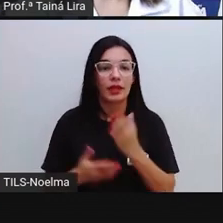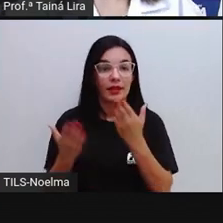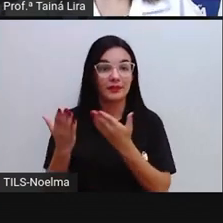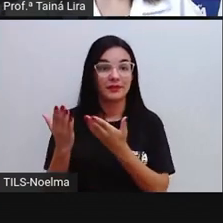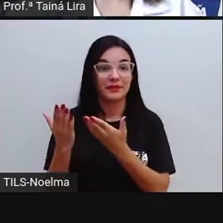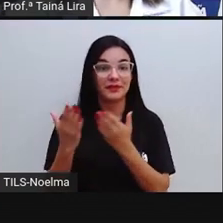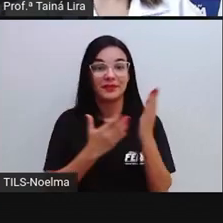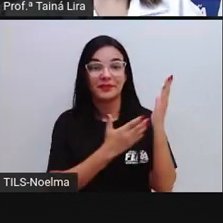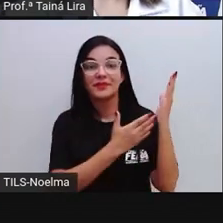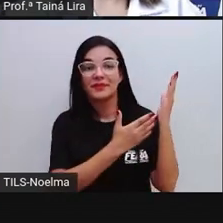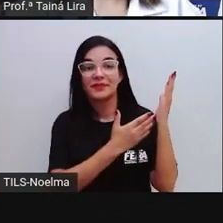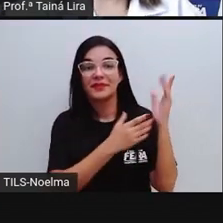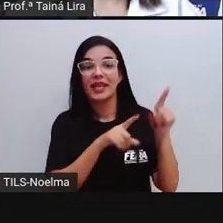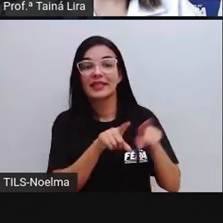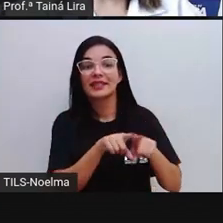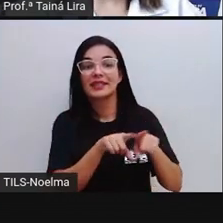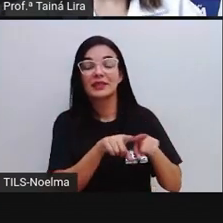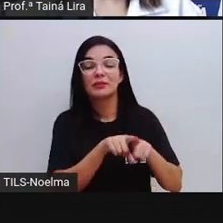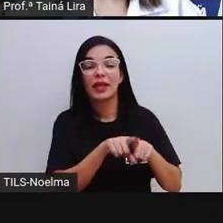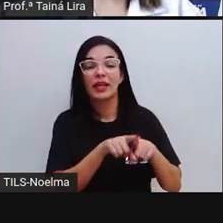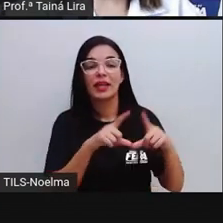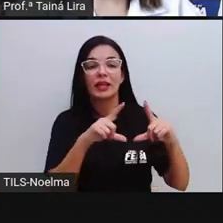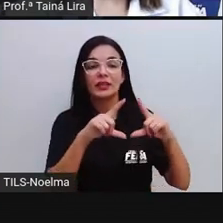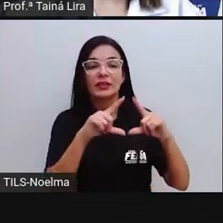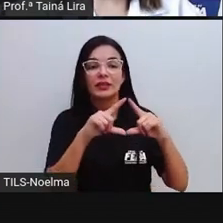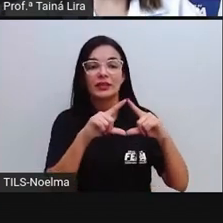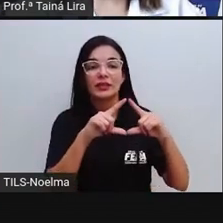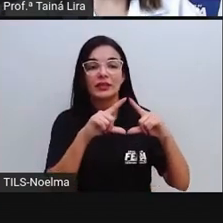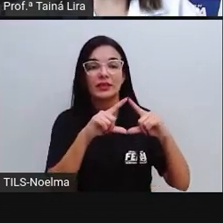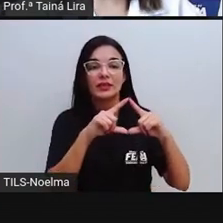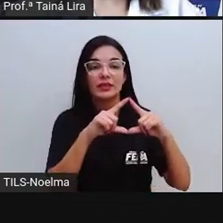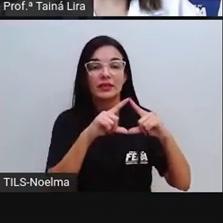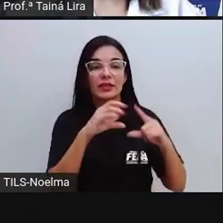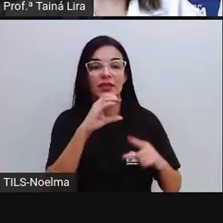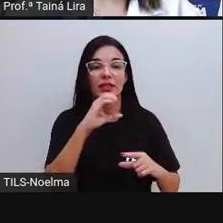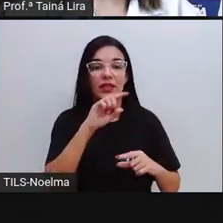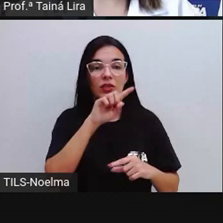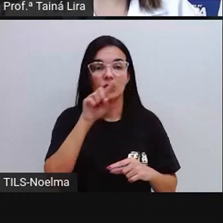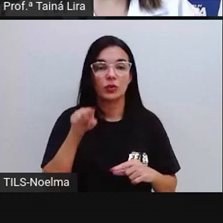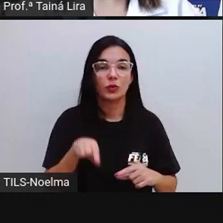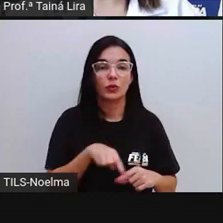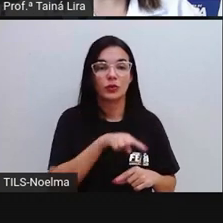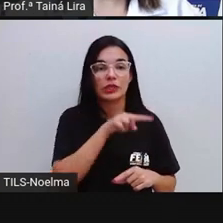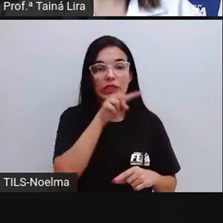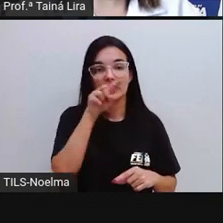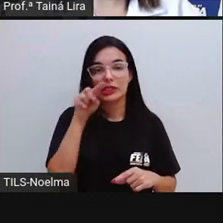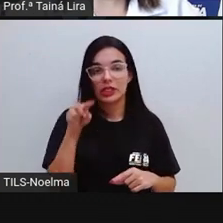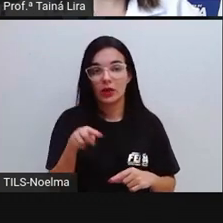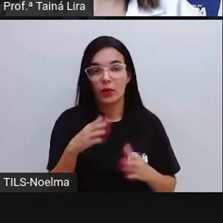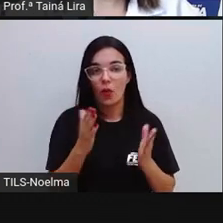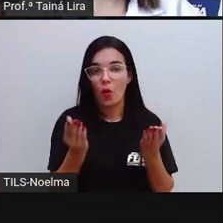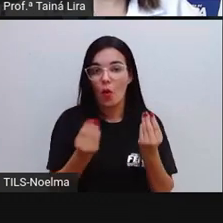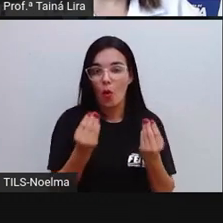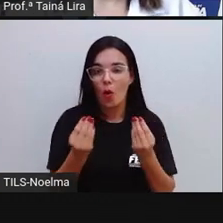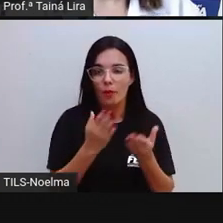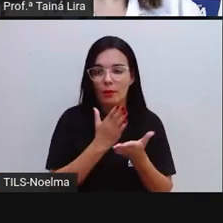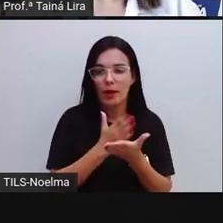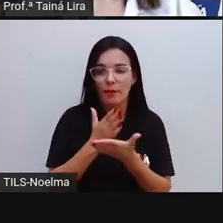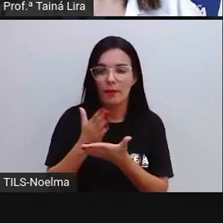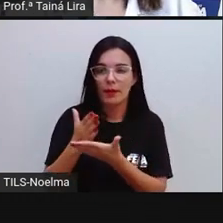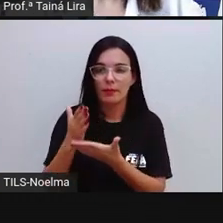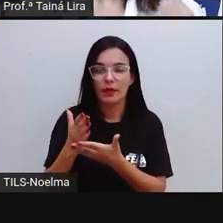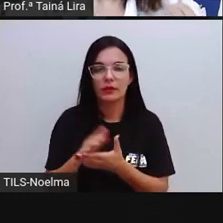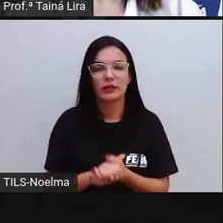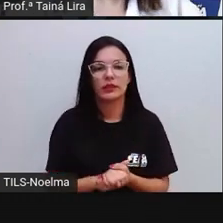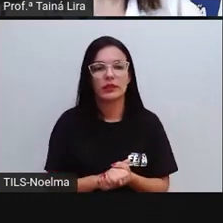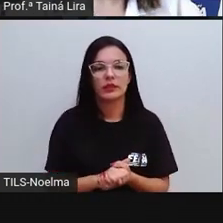Agora, olha lá, a Pro já trouxe, ó, essa sequência aqui. Vamos ajudar a Larissa a completar essa sequência?